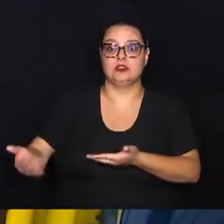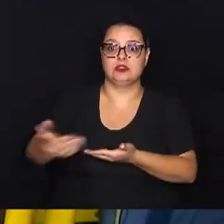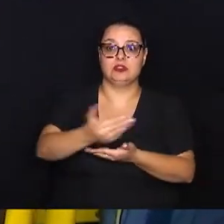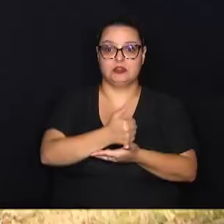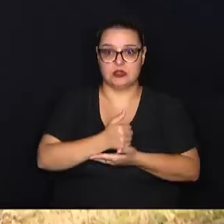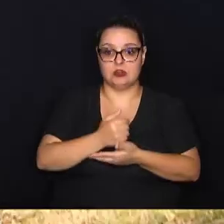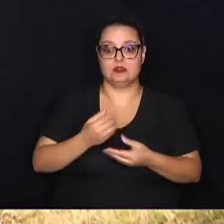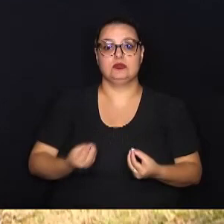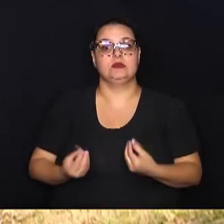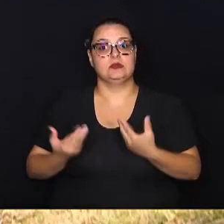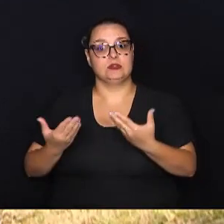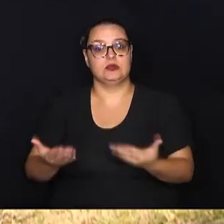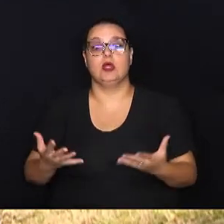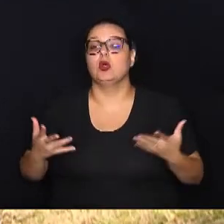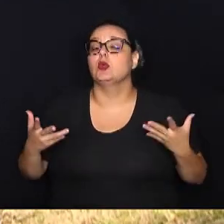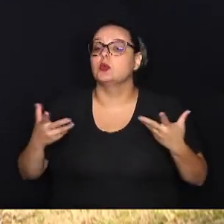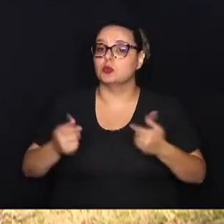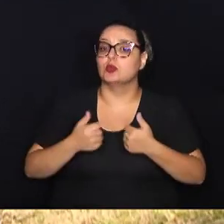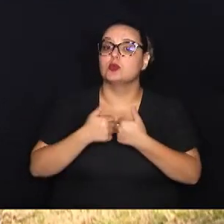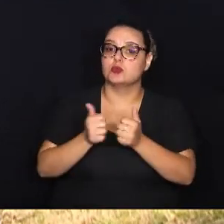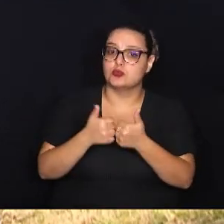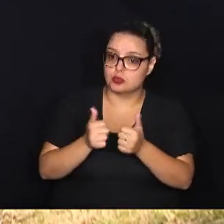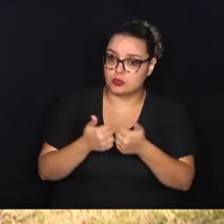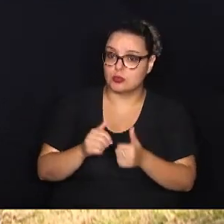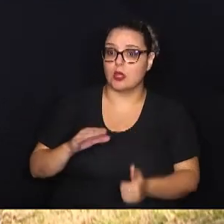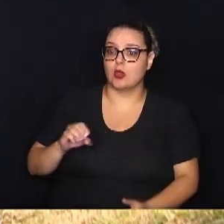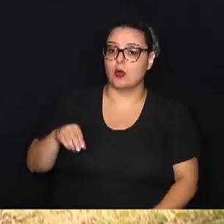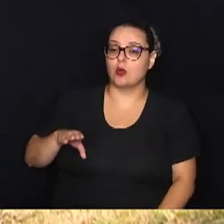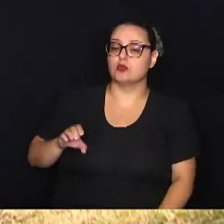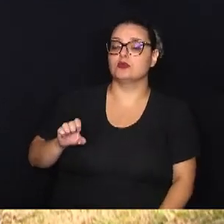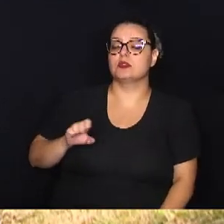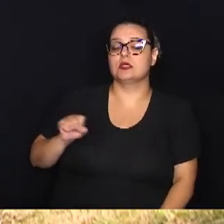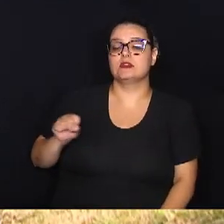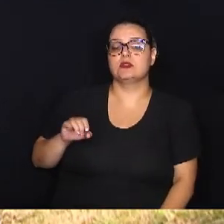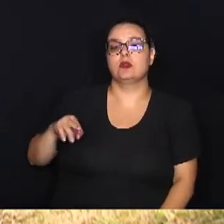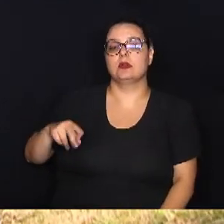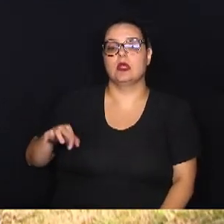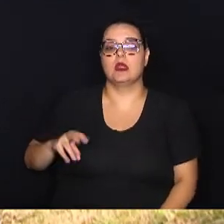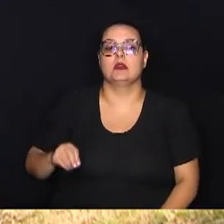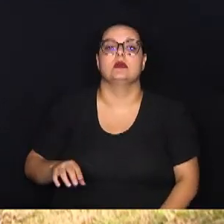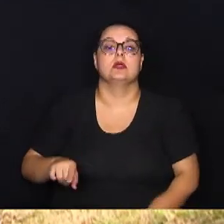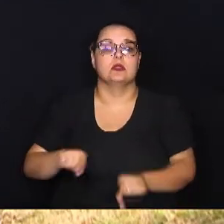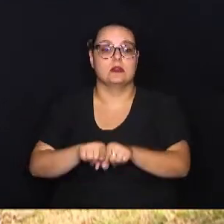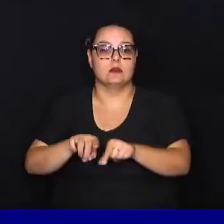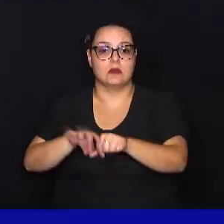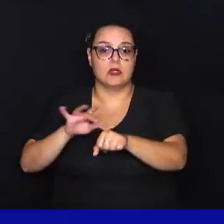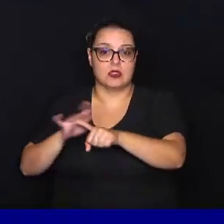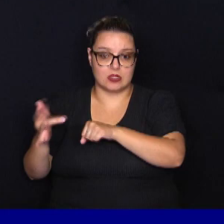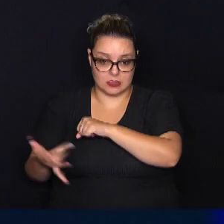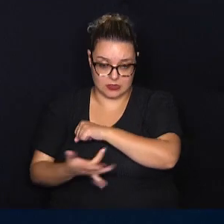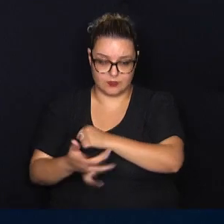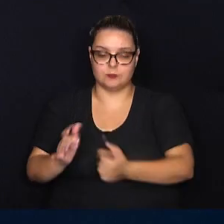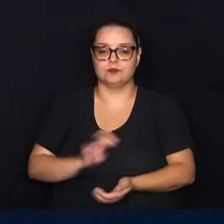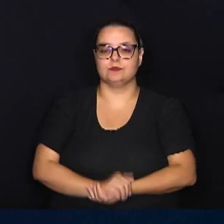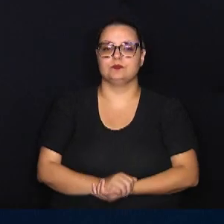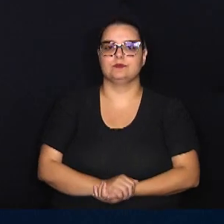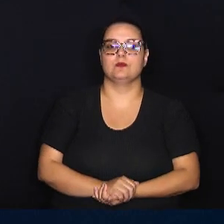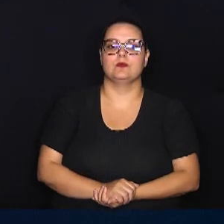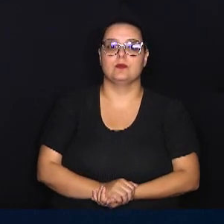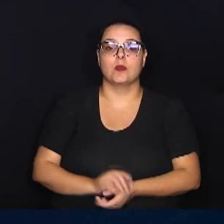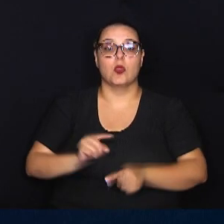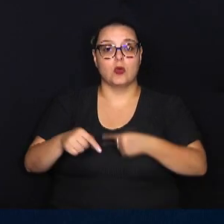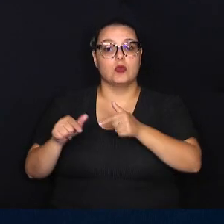serão colocados em todos os ônibus das concessionárias e nas mídias sociais da Transurc e da Abas. Outros pontos